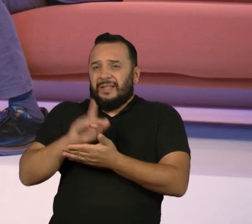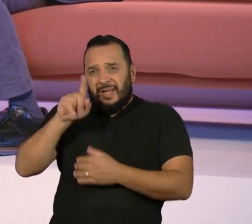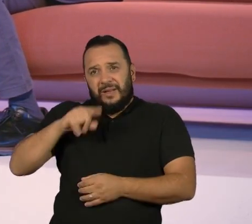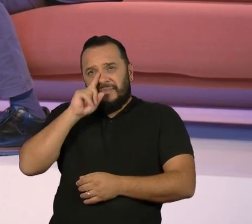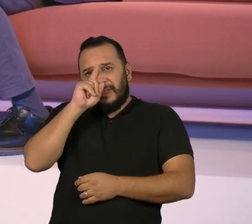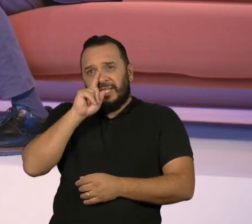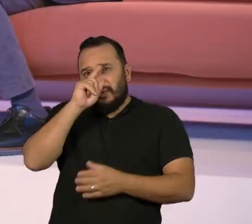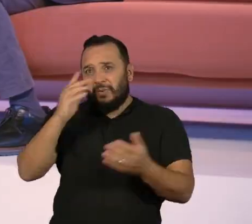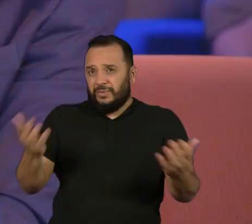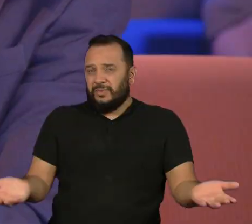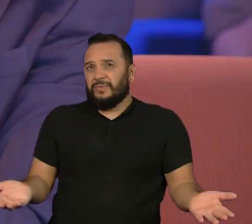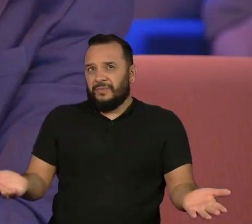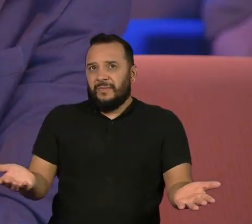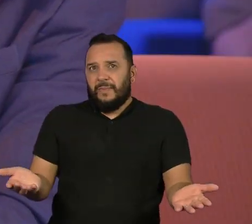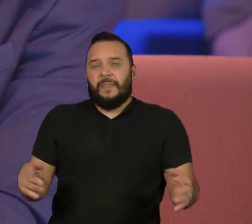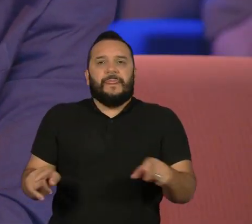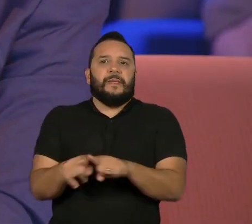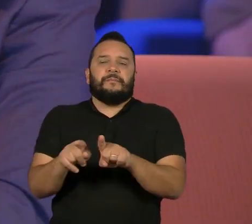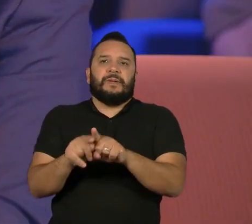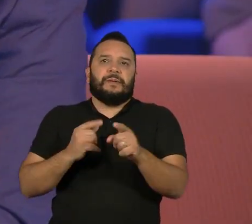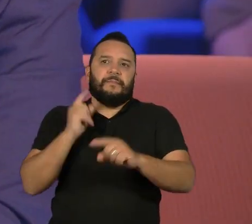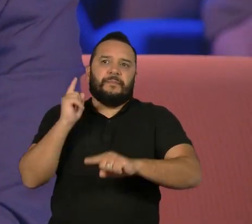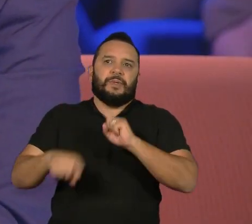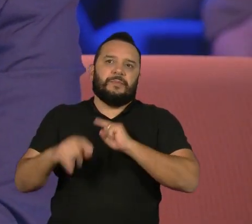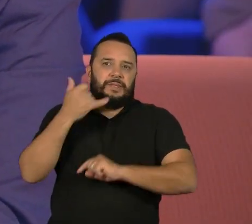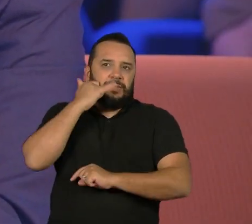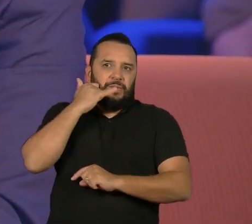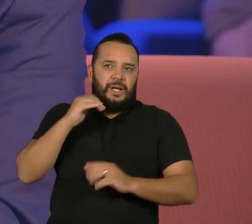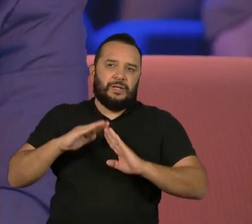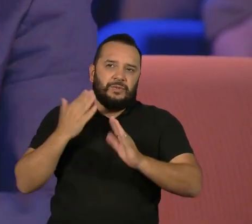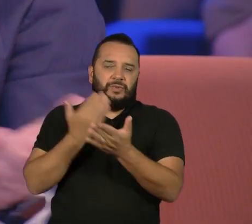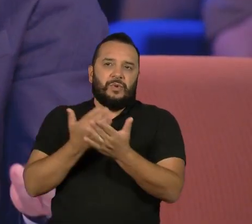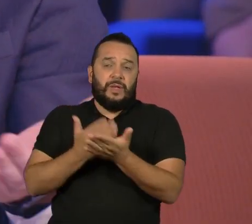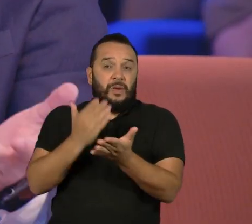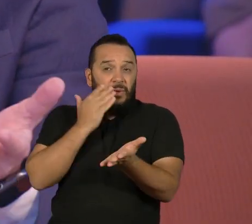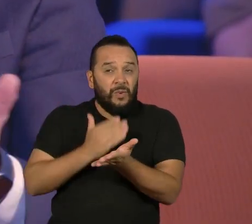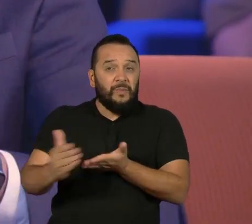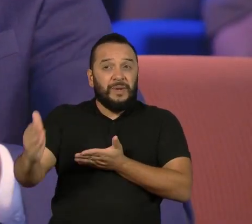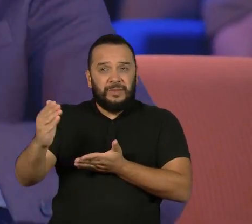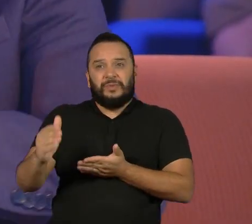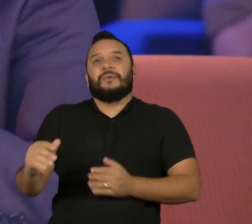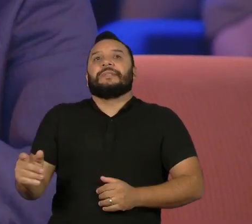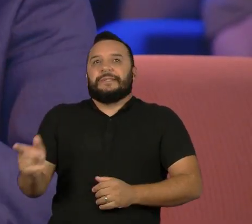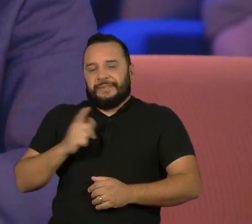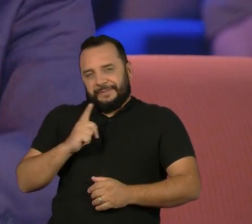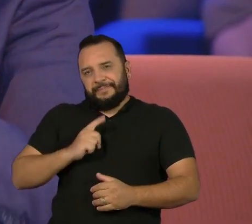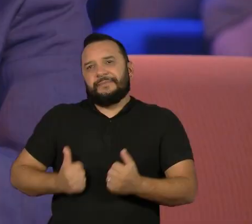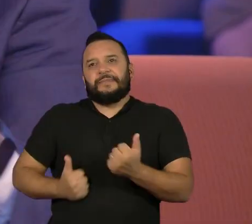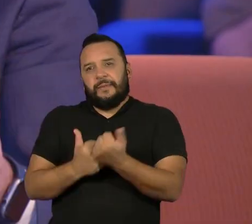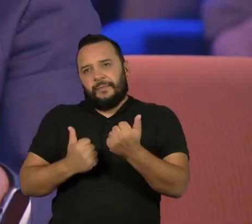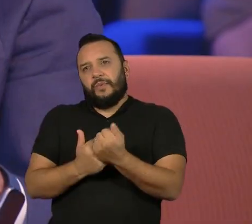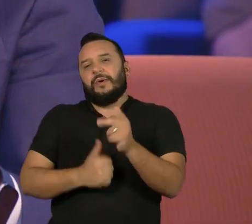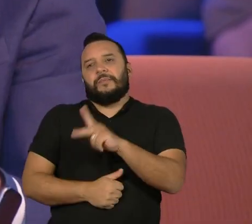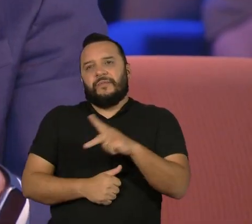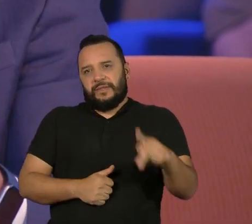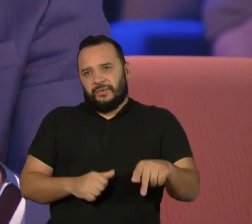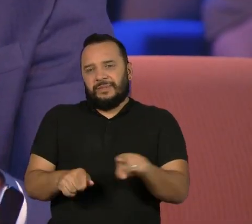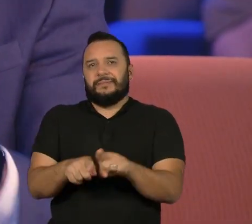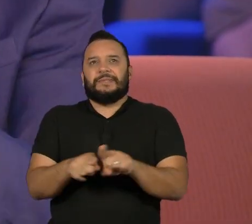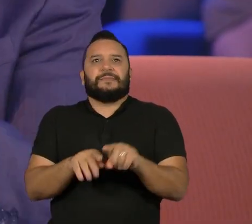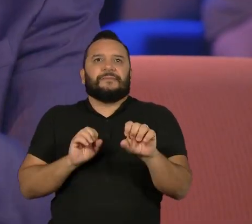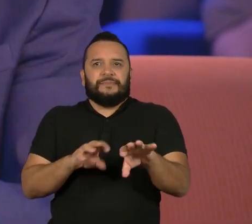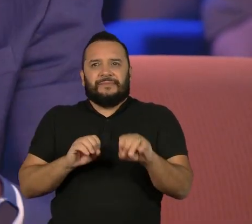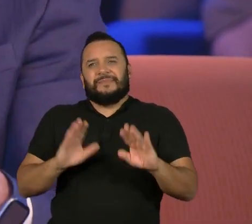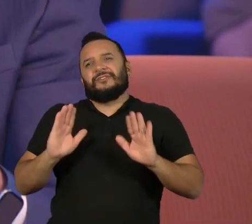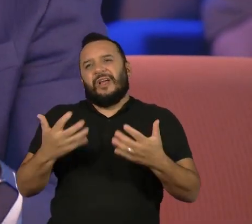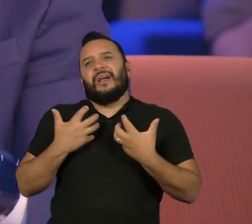perigoso. Quando a gente implementou a proibição do uso de celulares, a gente imediatamente contou com o apoio dos professores e educadores, que estavam